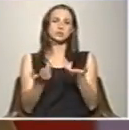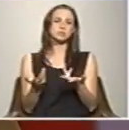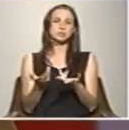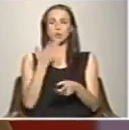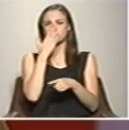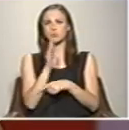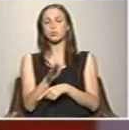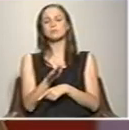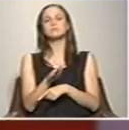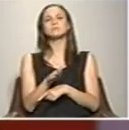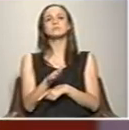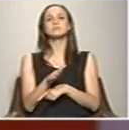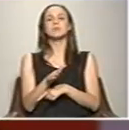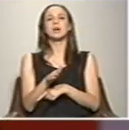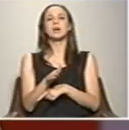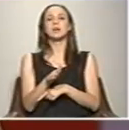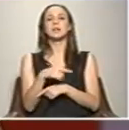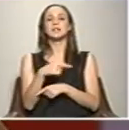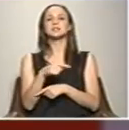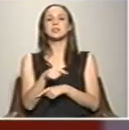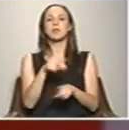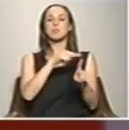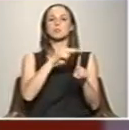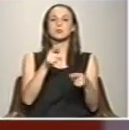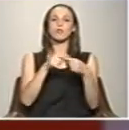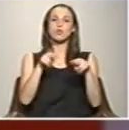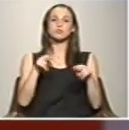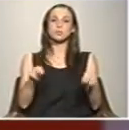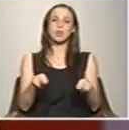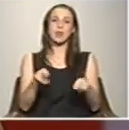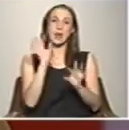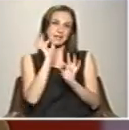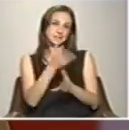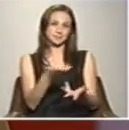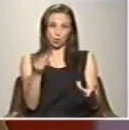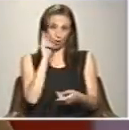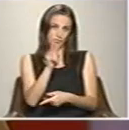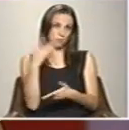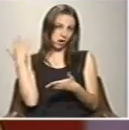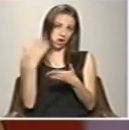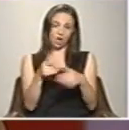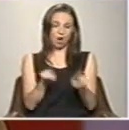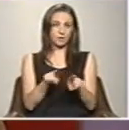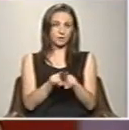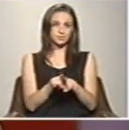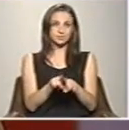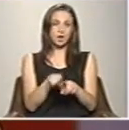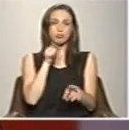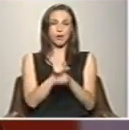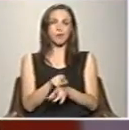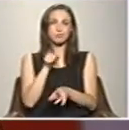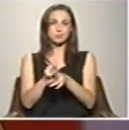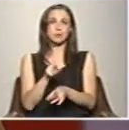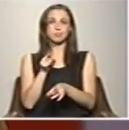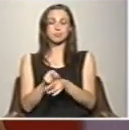digamos, tem havido uma visão muito hospitalocêntrica, dá sempre isto. Portanto, vamos ter mais do mesmo enquanto tivermos a